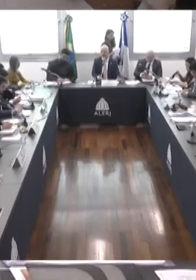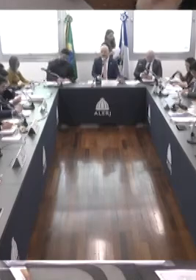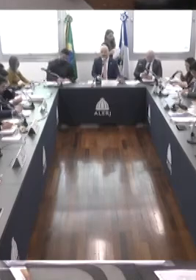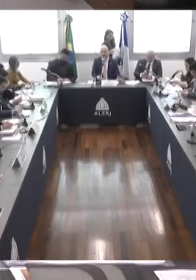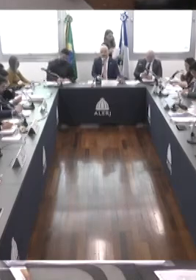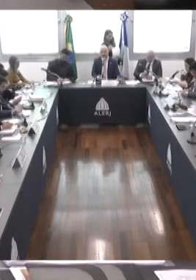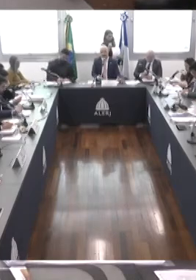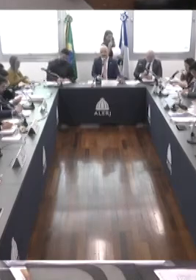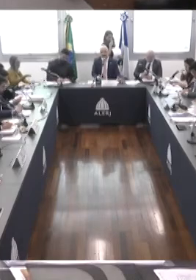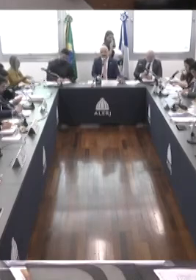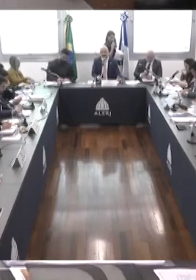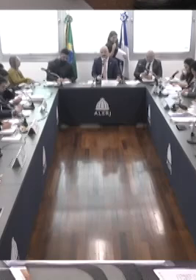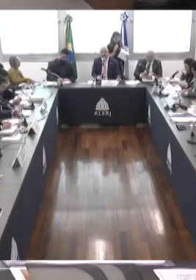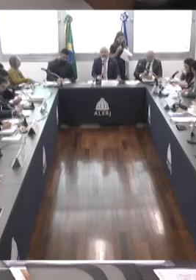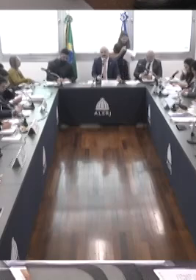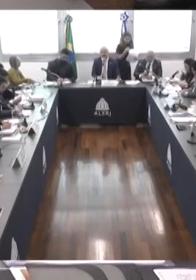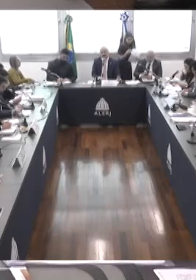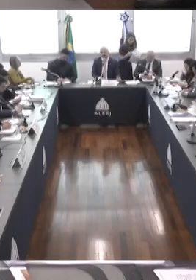da